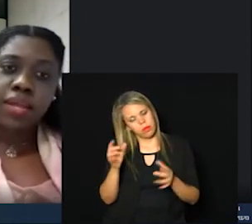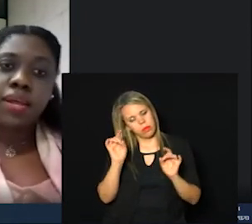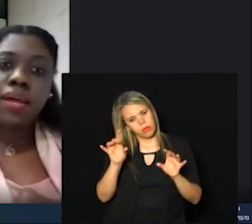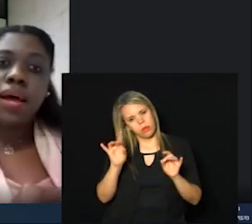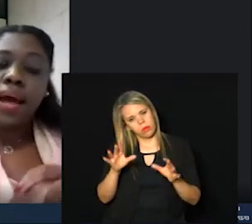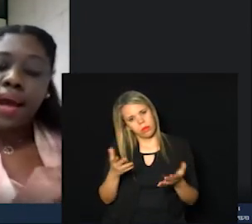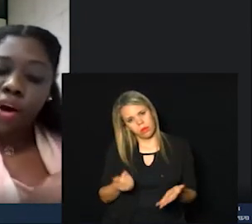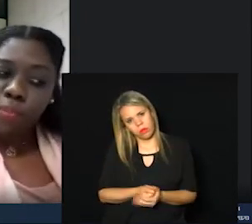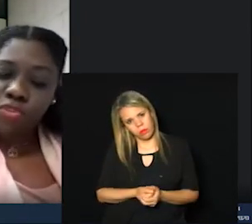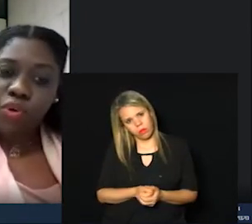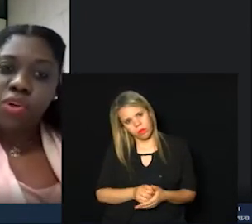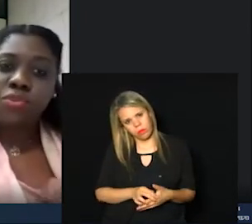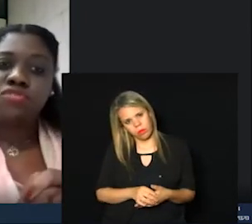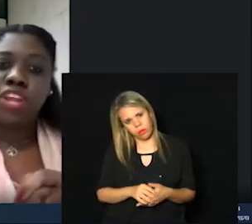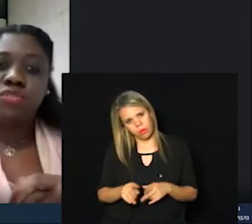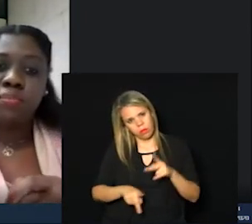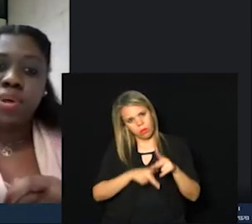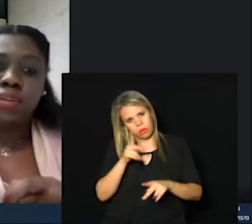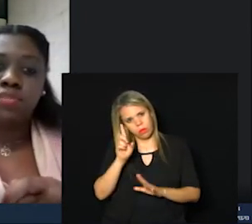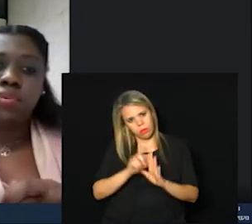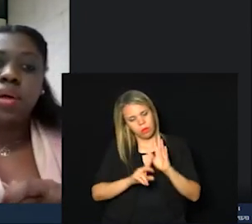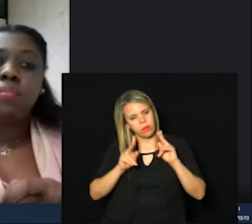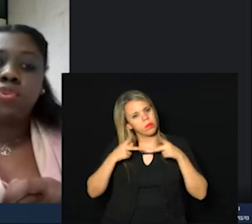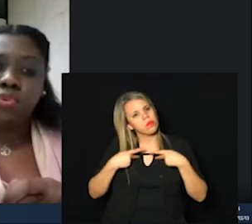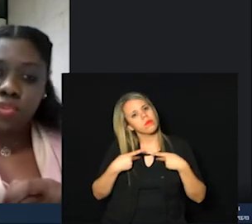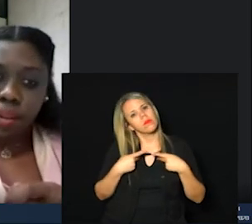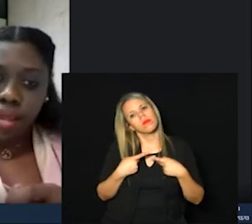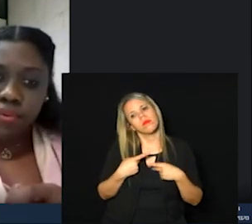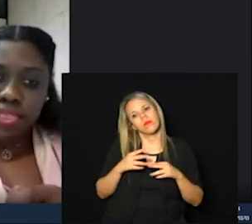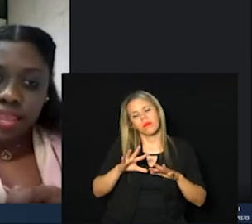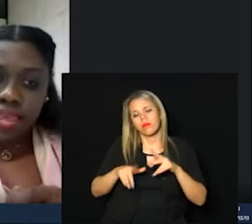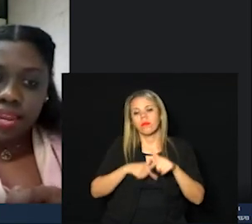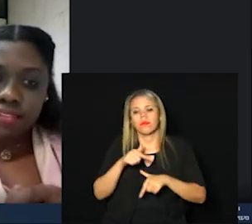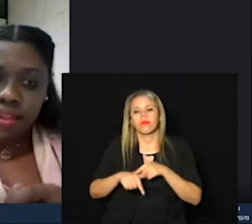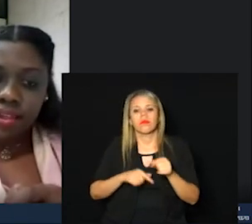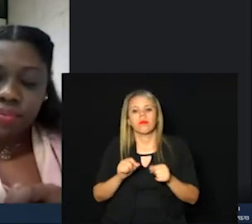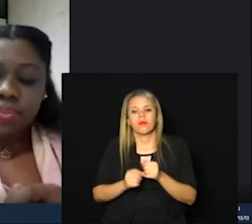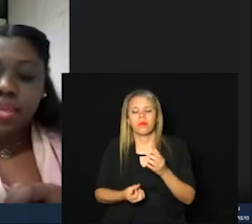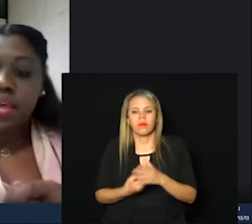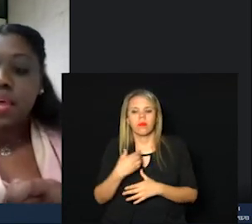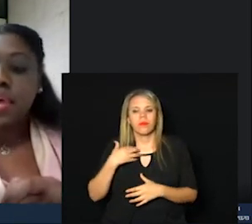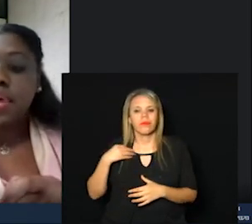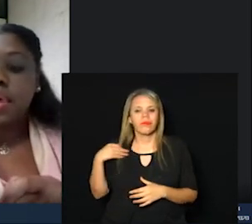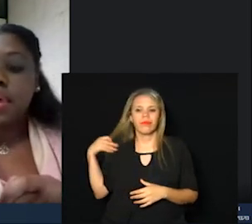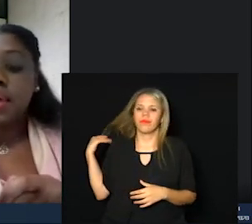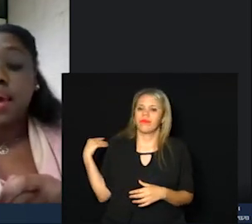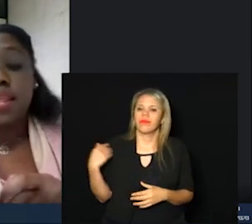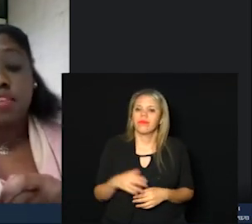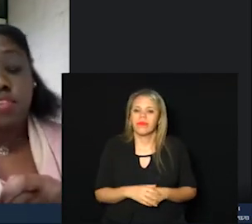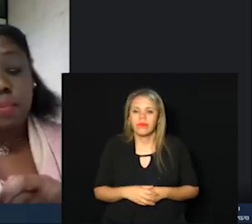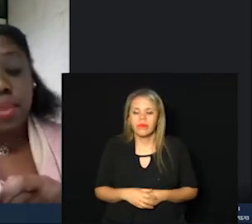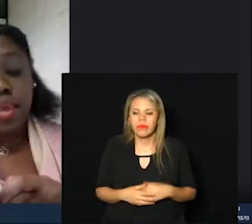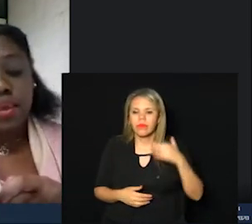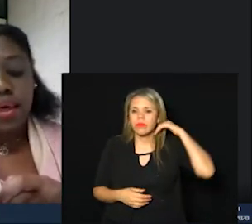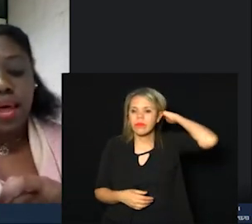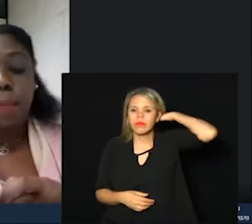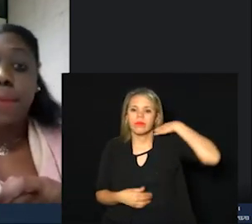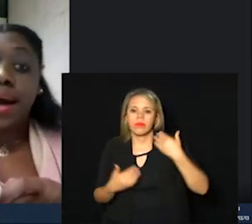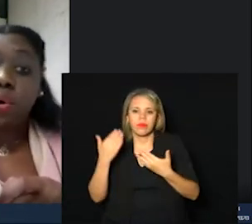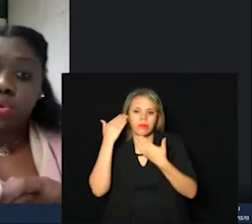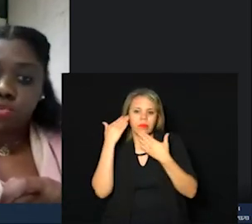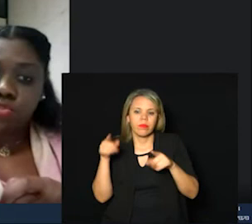ainda ao pessoal dos direitos humanos por todo o trabalho que tem realizado. Agradeço também